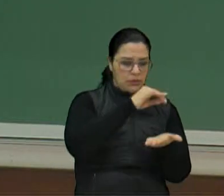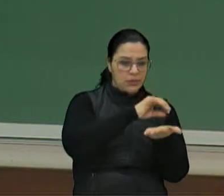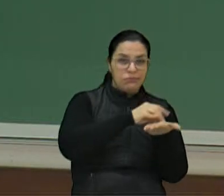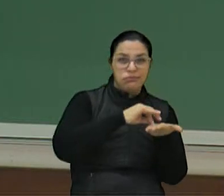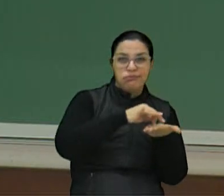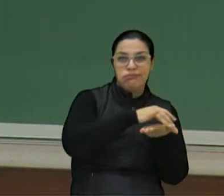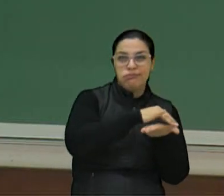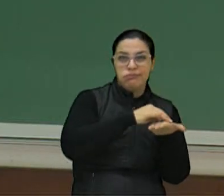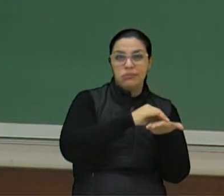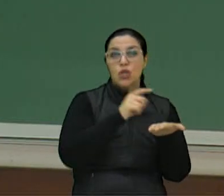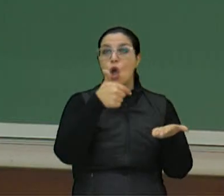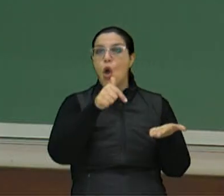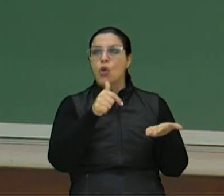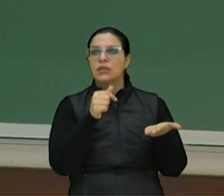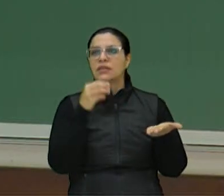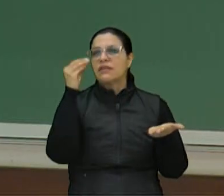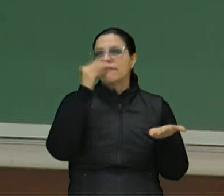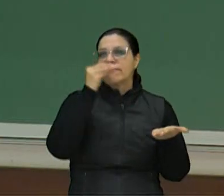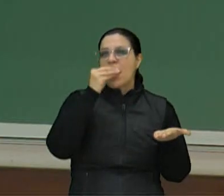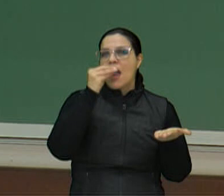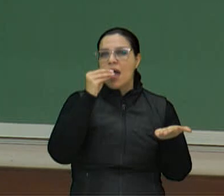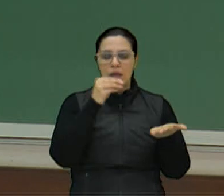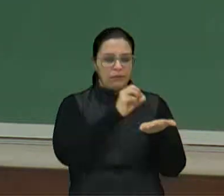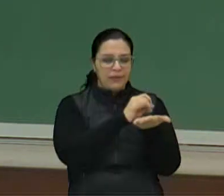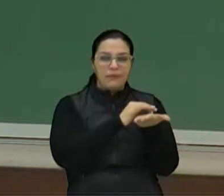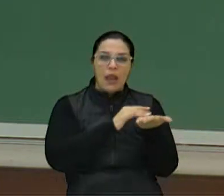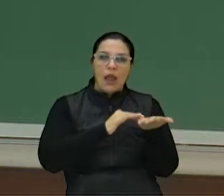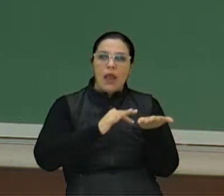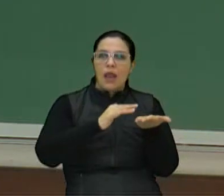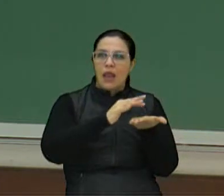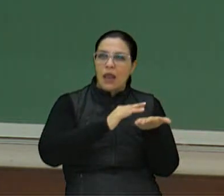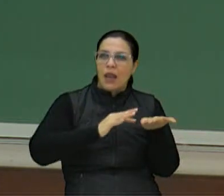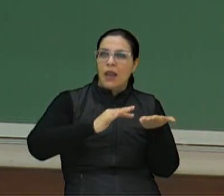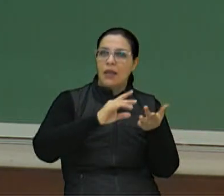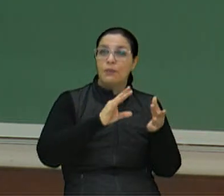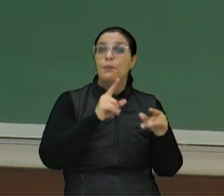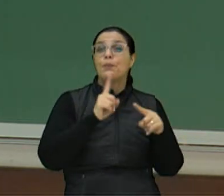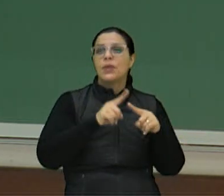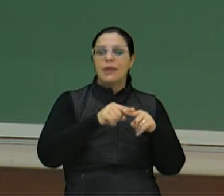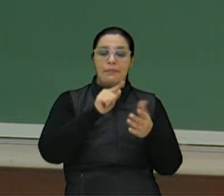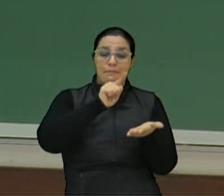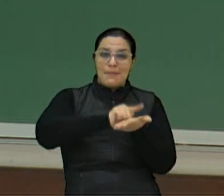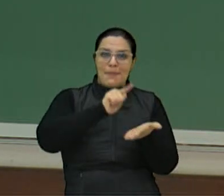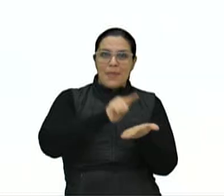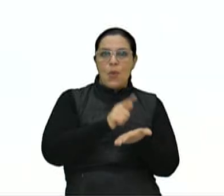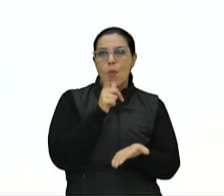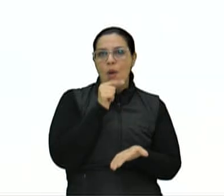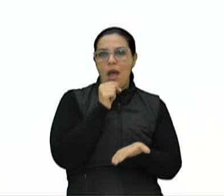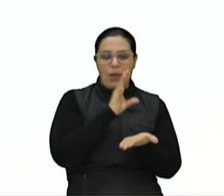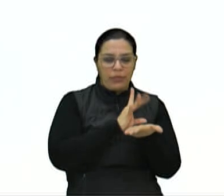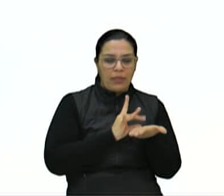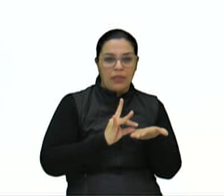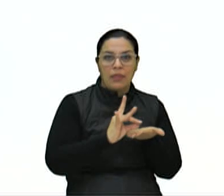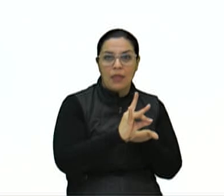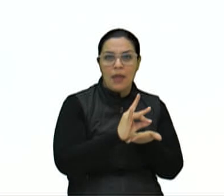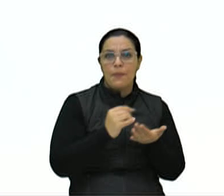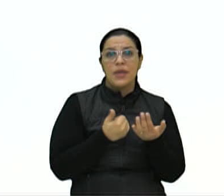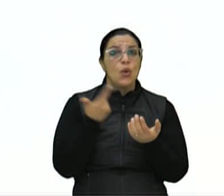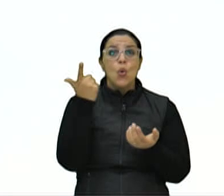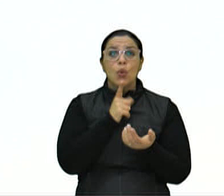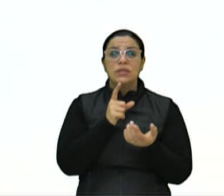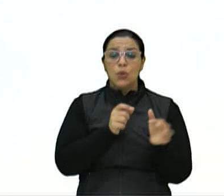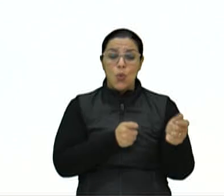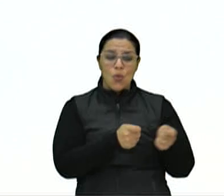permanecerão manchas com mais pigmentos, outros com menos. Pouco controle das formas. Por que pouco controle